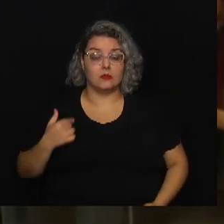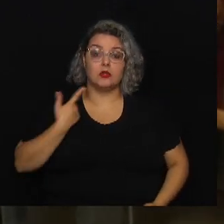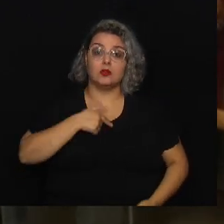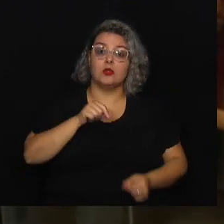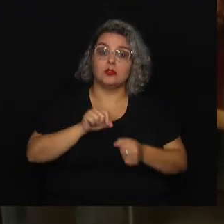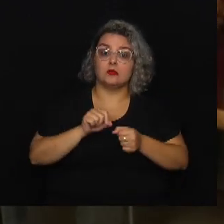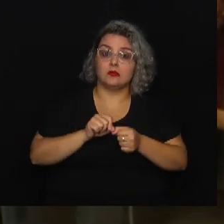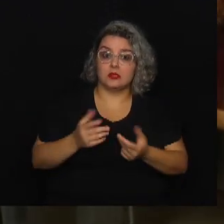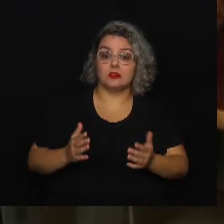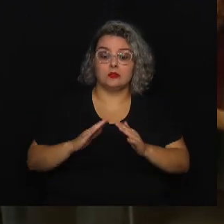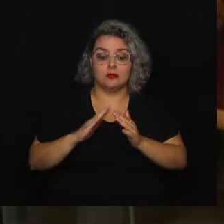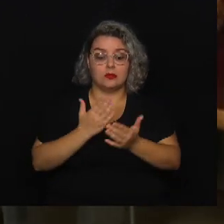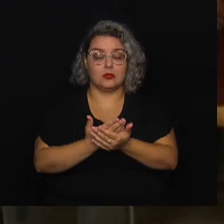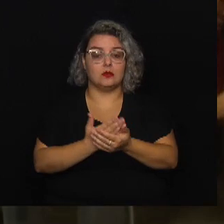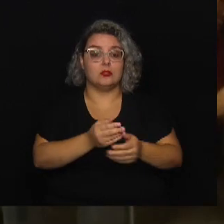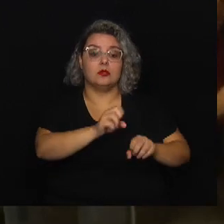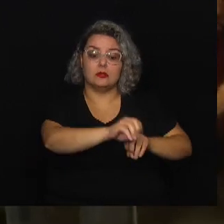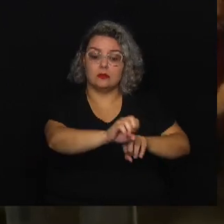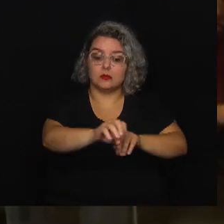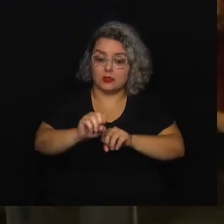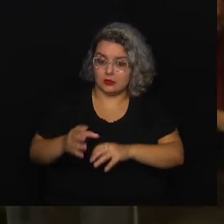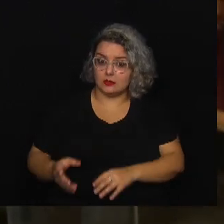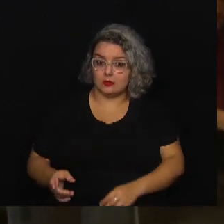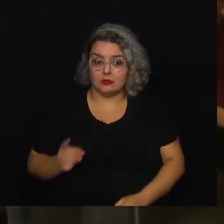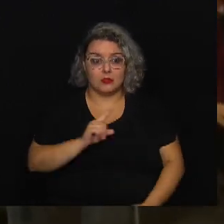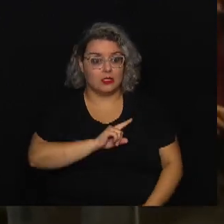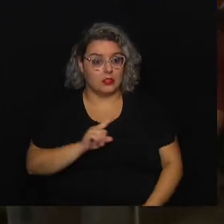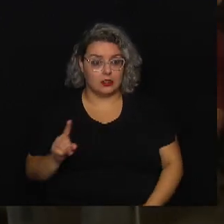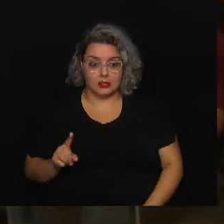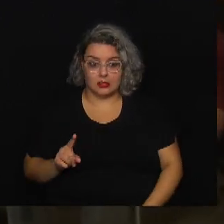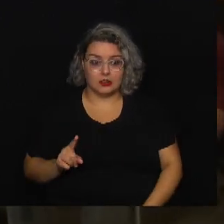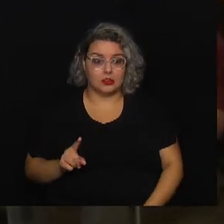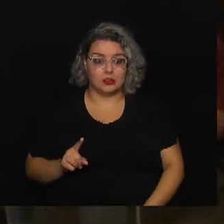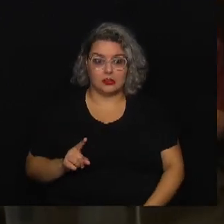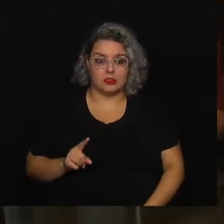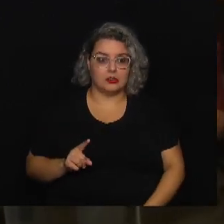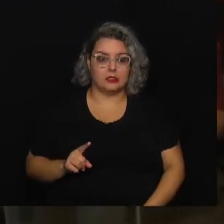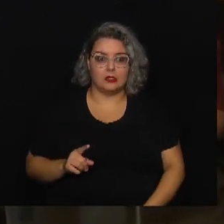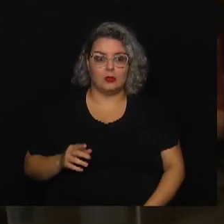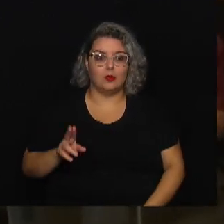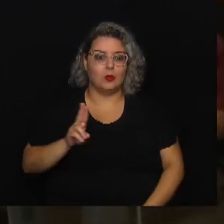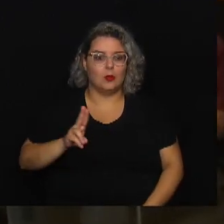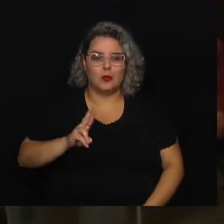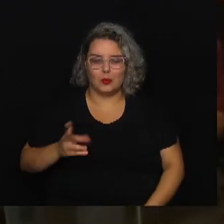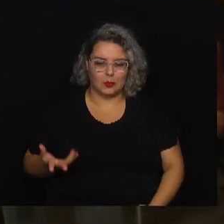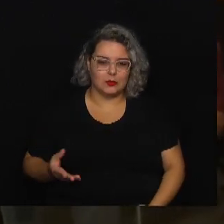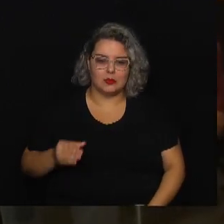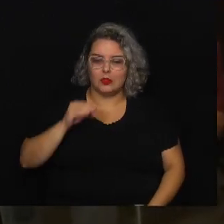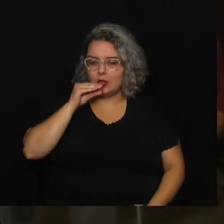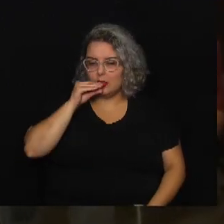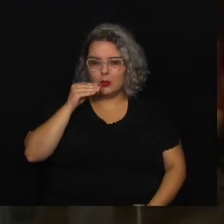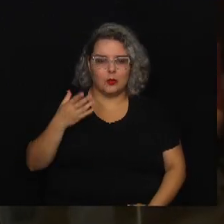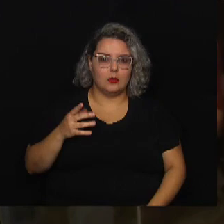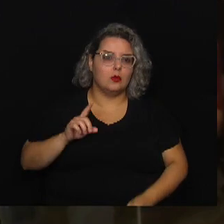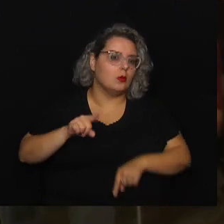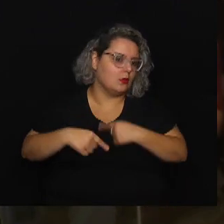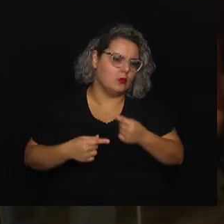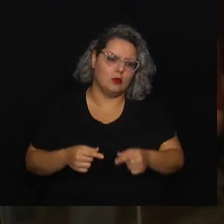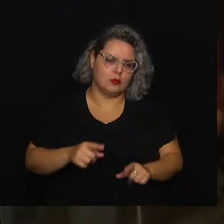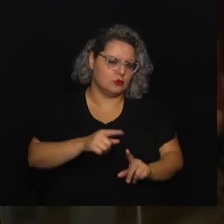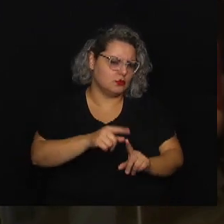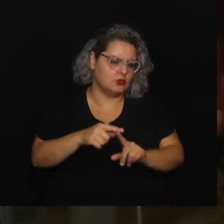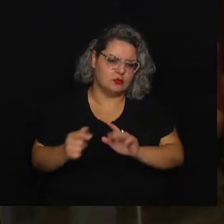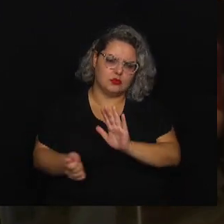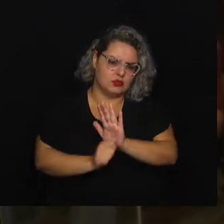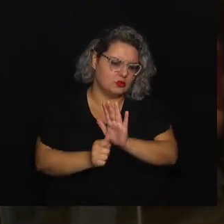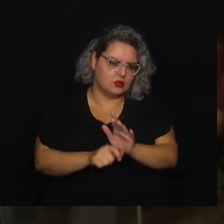que as escolas ensinem para que eles não caiam nessa armadilha, como é o caso de qualquer outro tipo de droga, né? Que